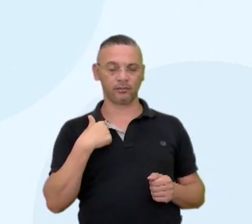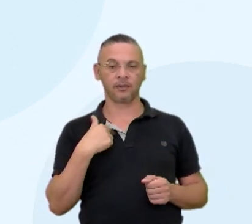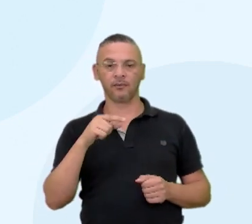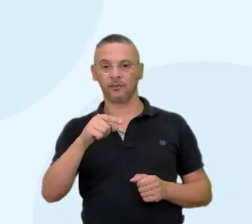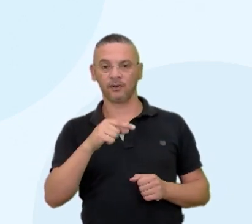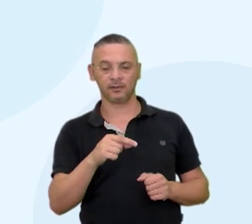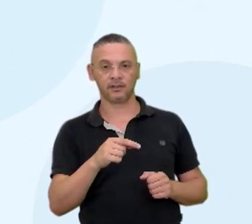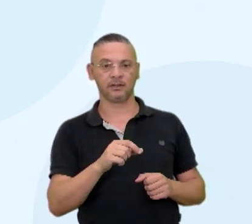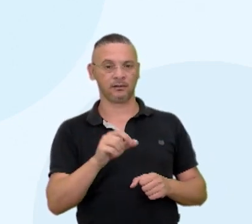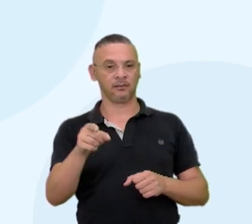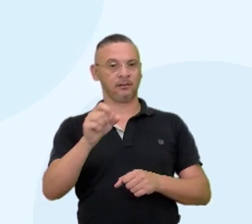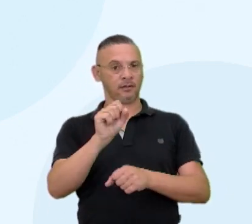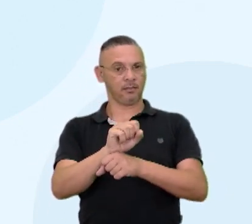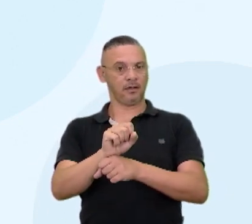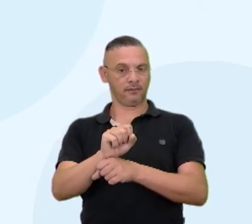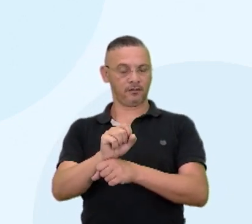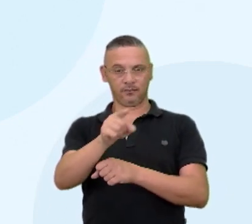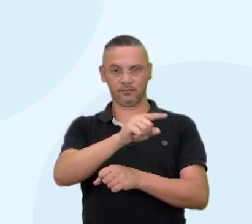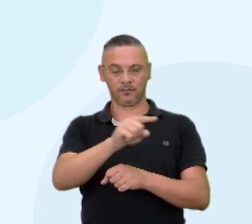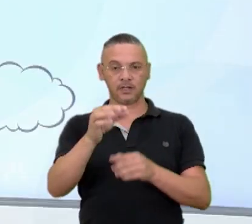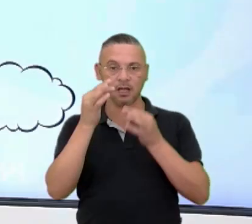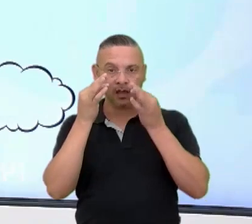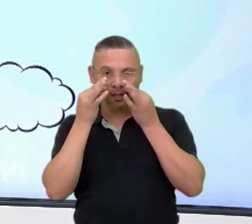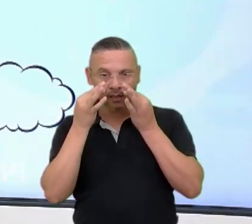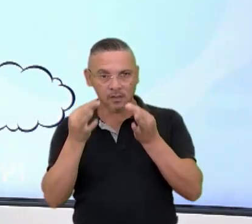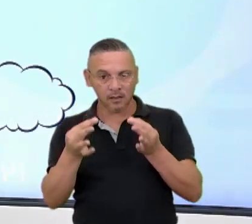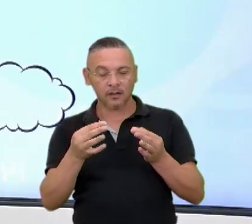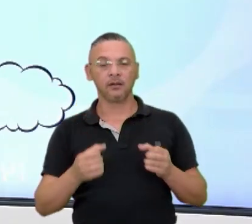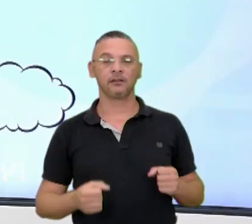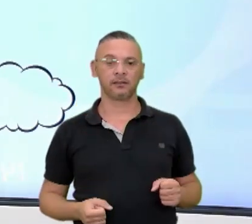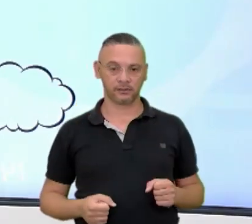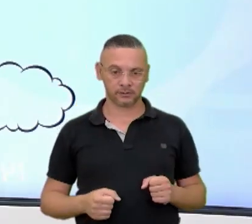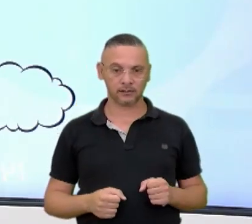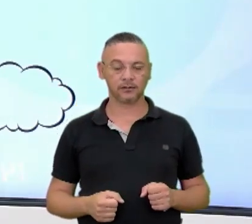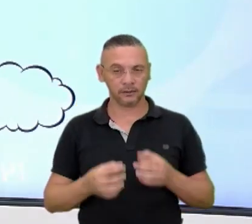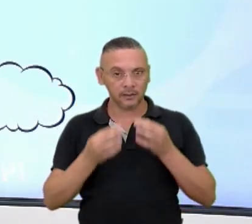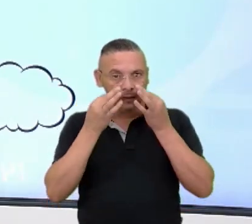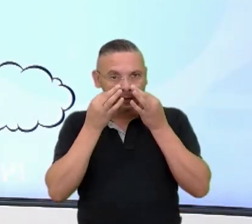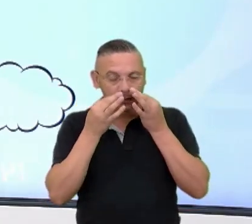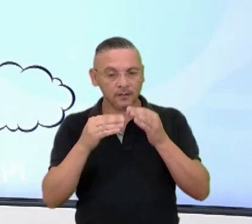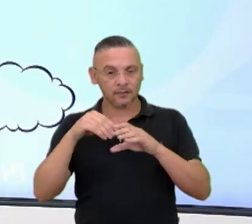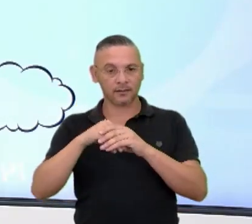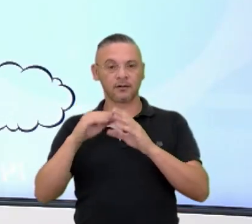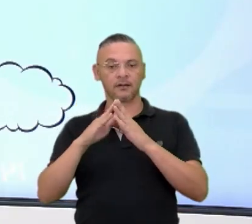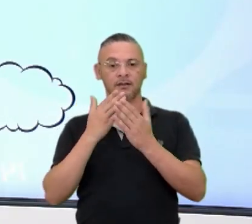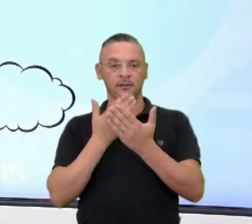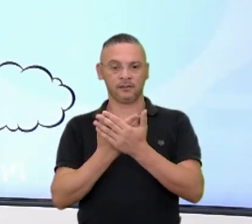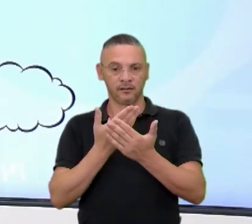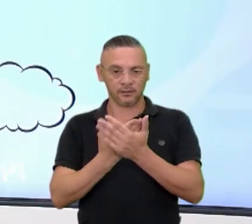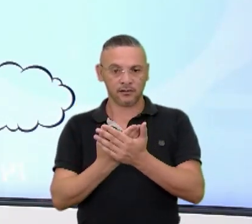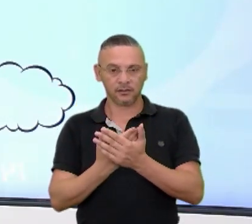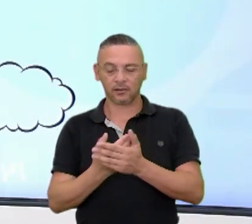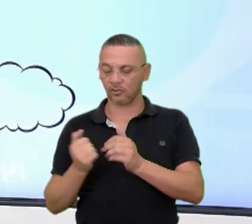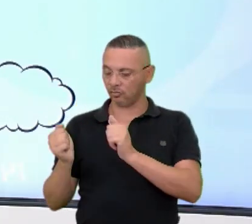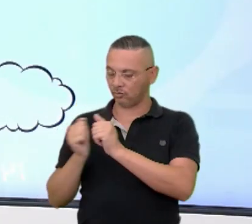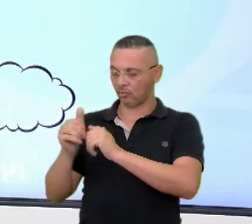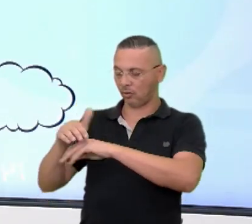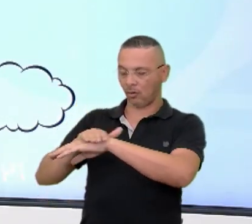você se informa apenas pela internet, redes sociais, é um outro tipo de informação. Então, olha, pensa que tipo de informação